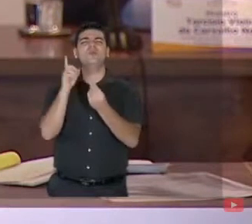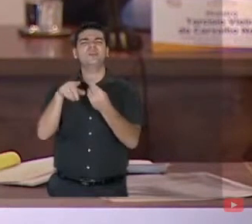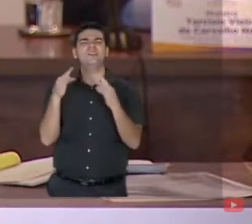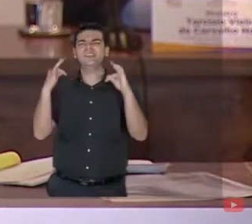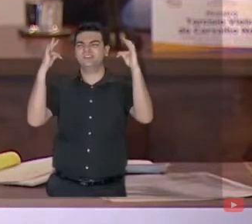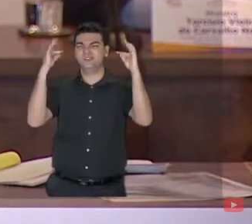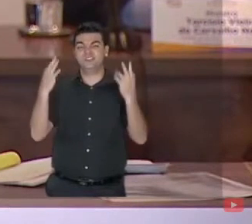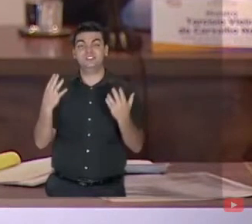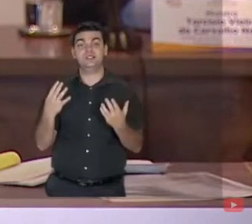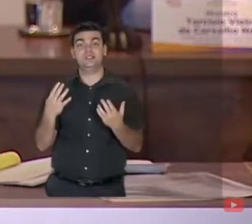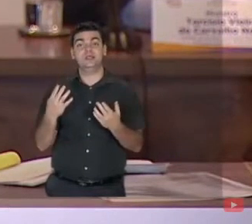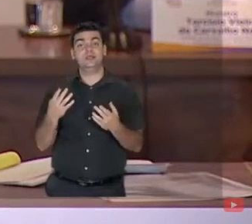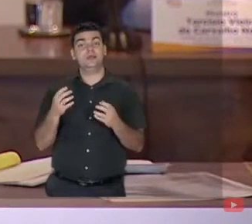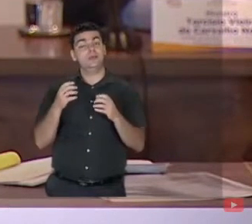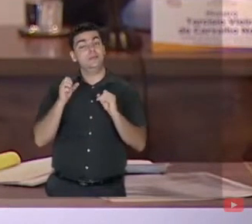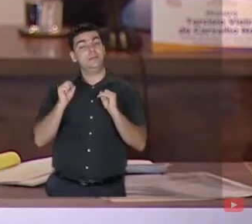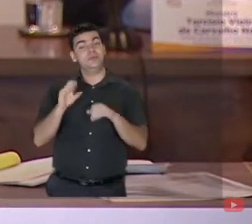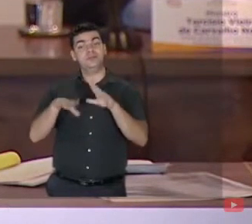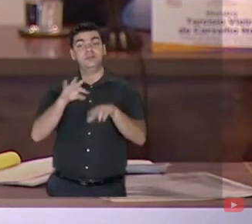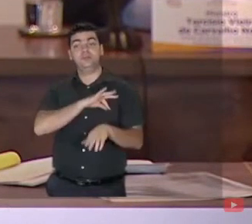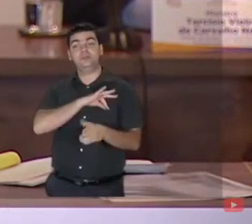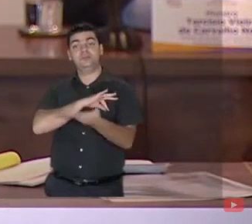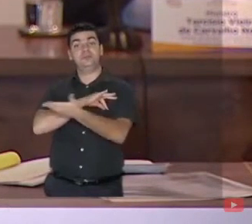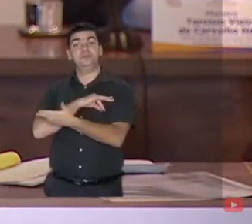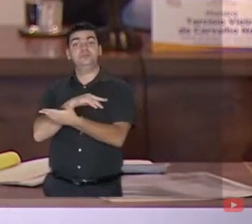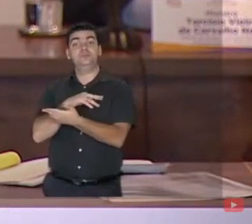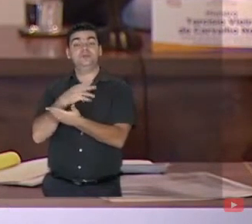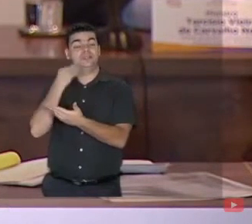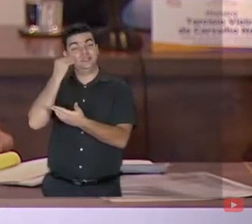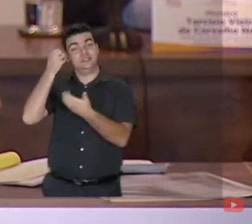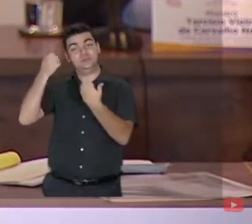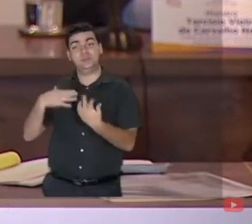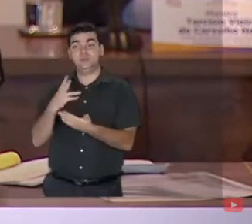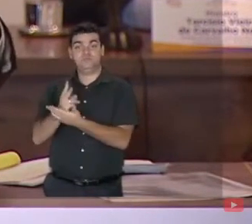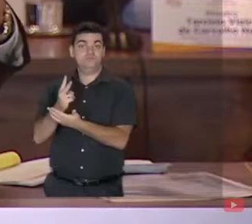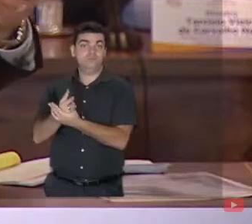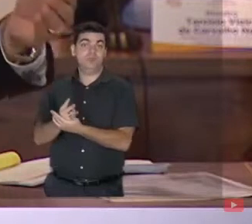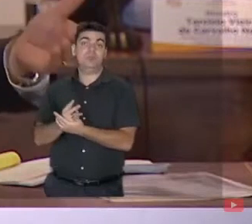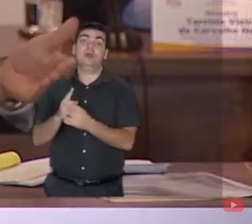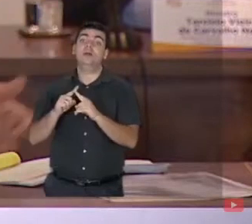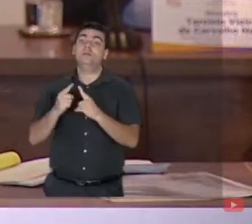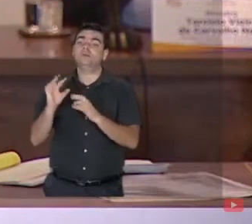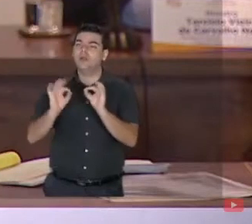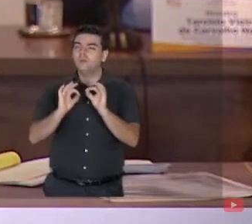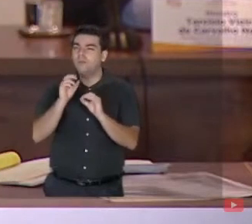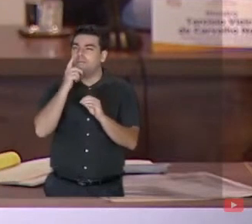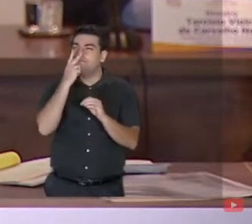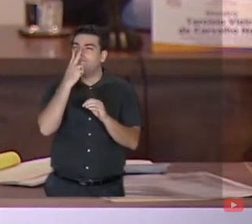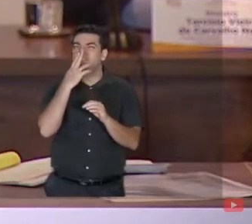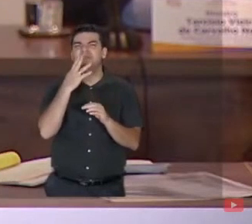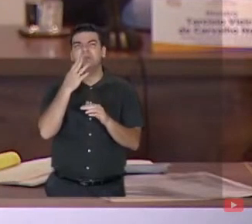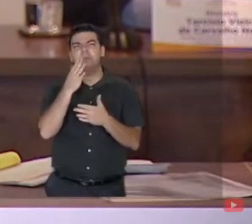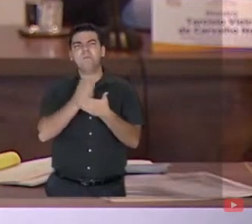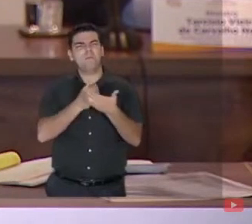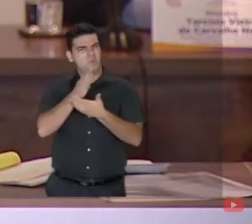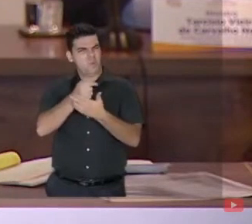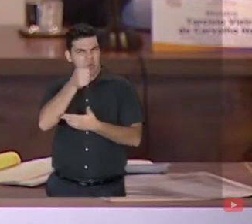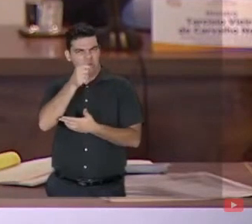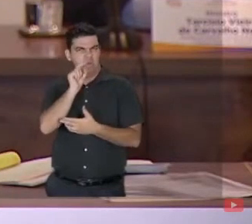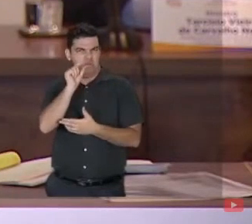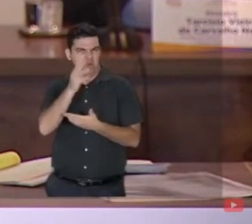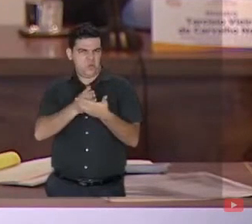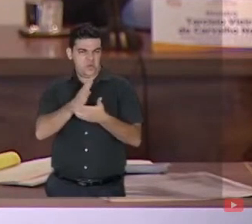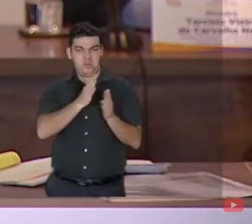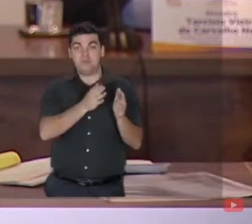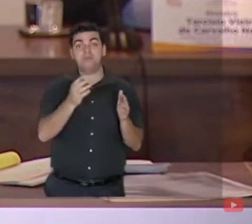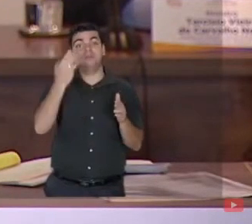gostaria de revelar, porque a investigação está em curso, mas conseguiu reconstituir parte do